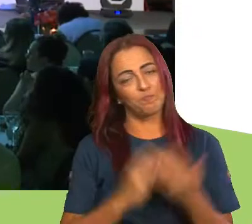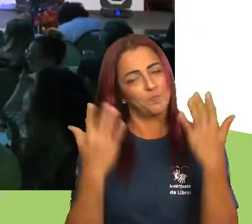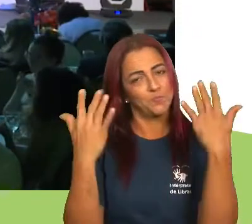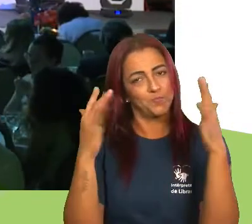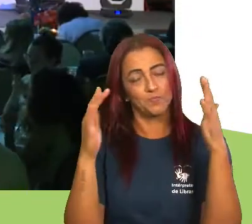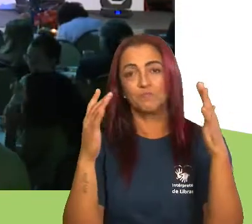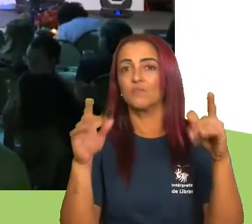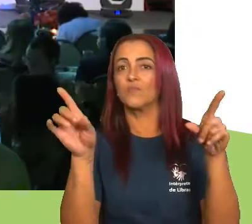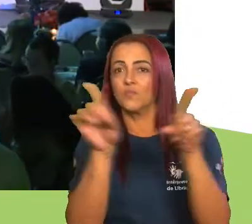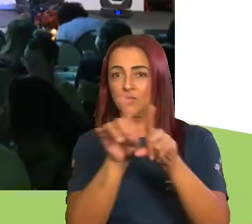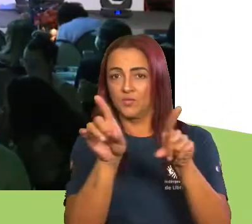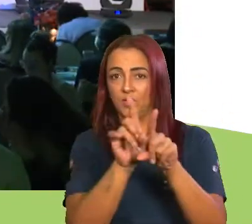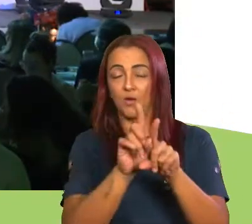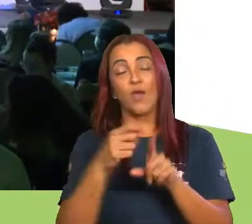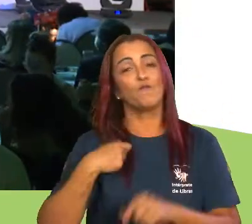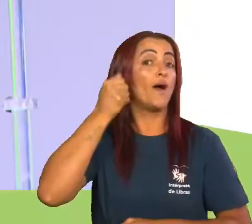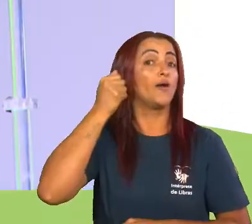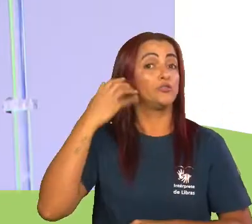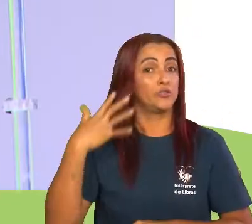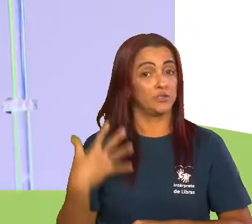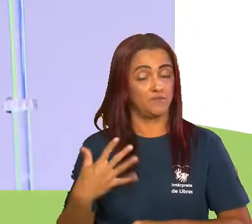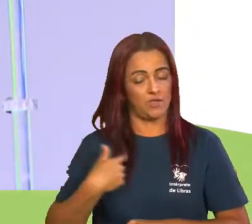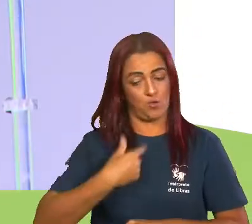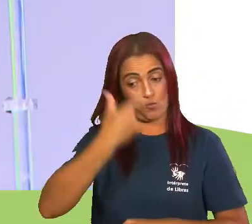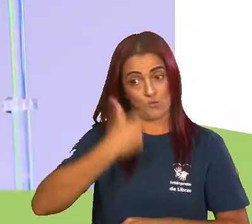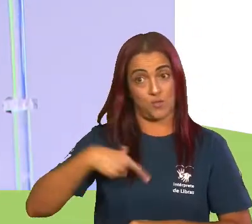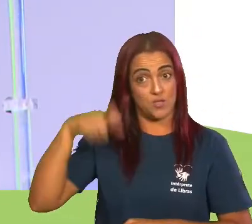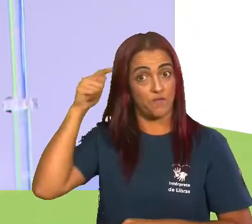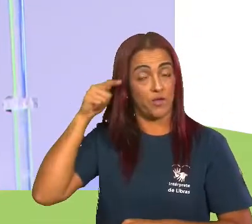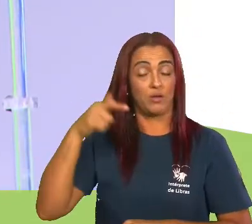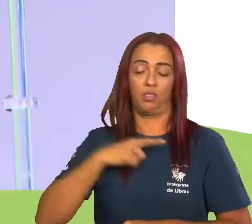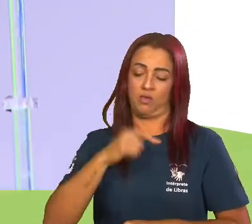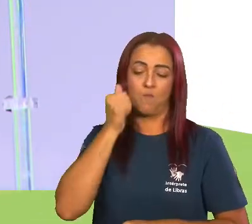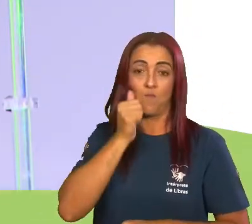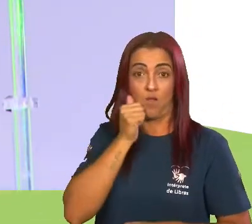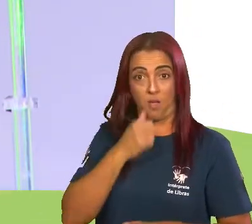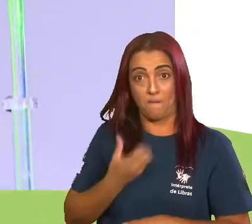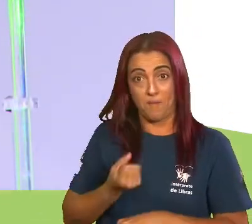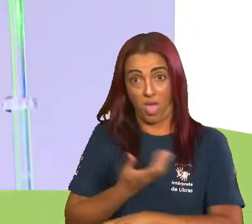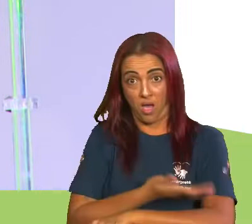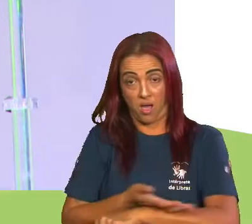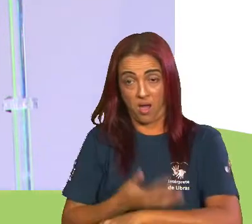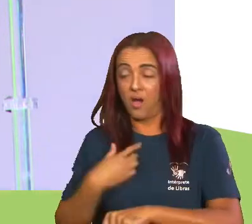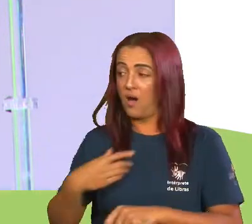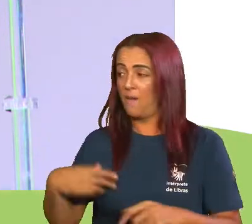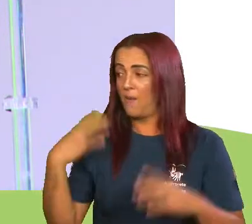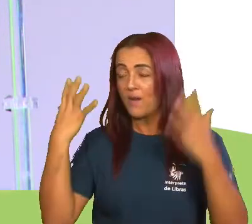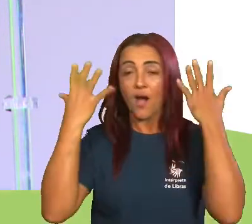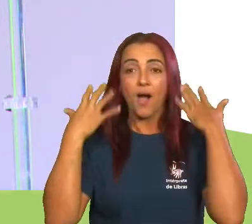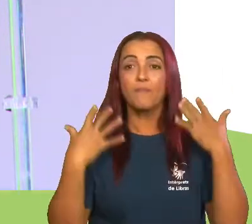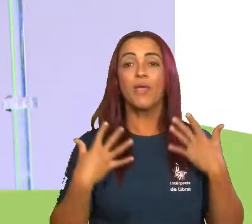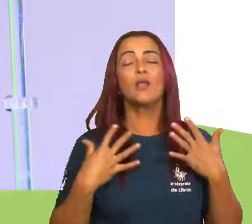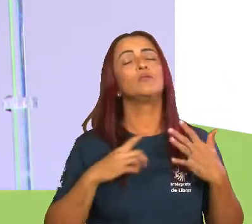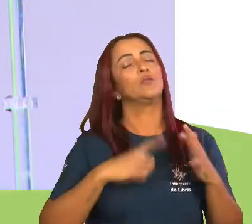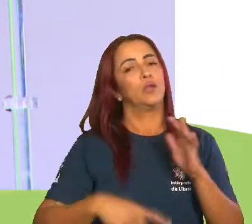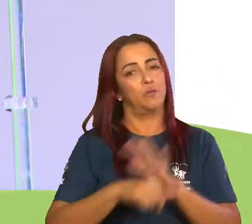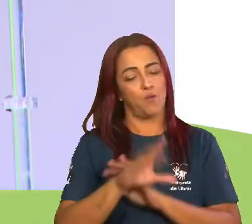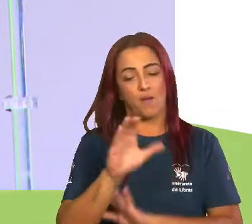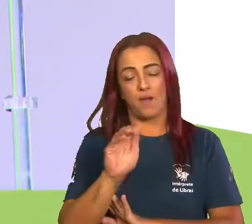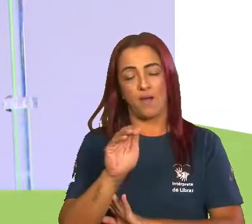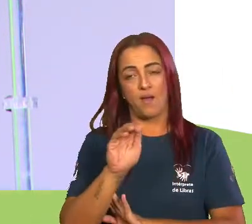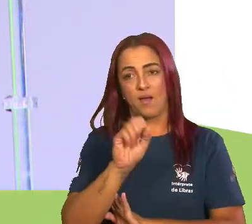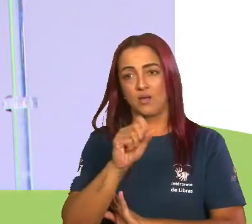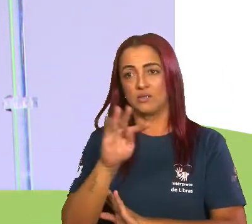Eu vou fazer a minha autodescrição. Eu sou a Silvia Greco, uma mulher branca, cabelos castanhos, na altura dos